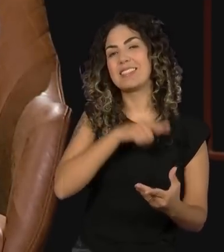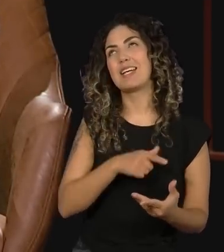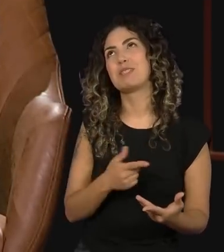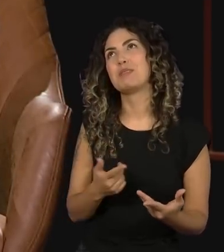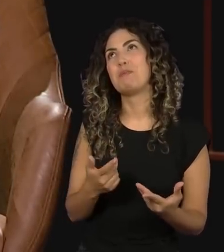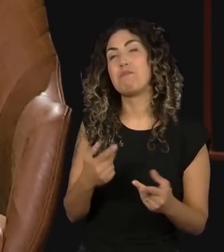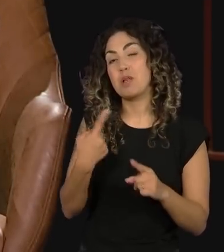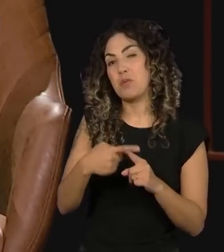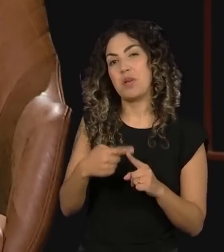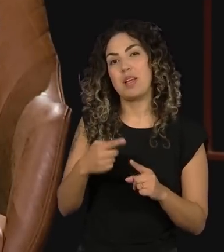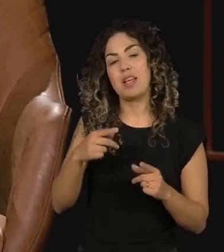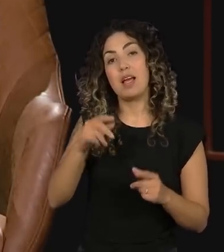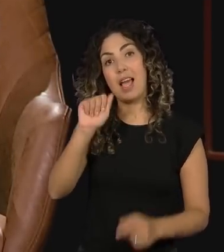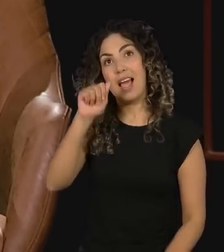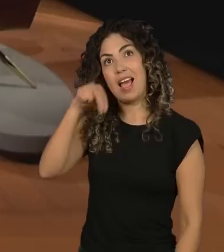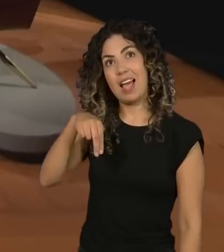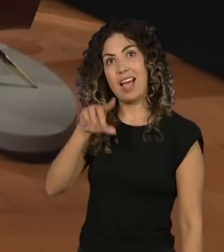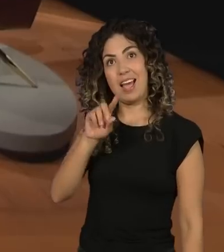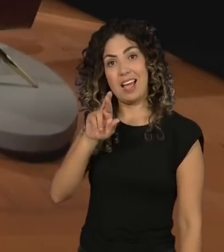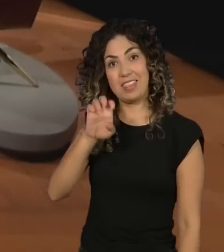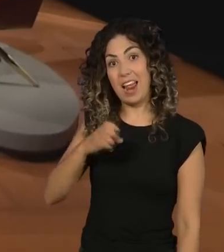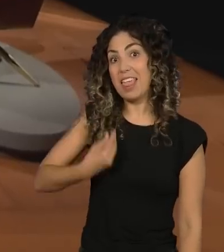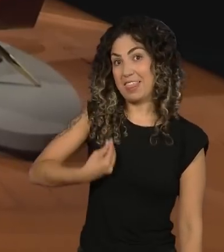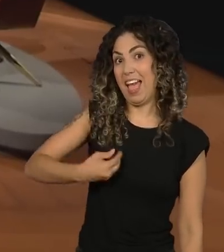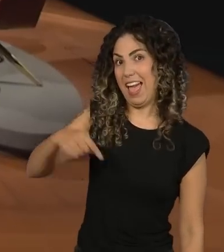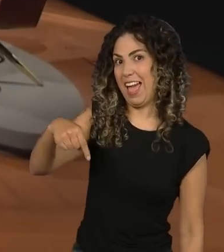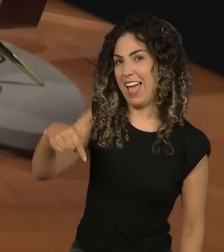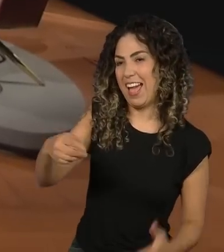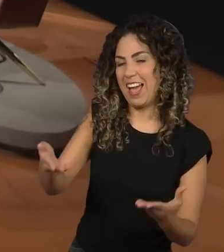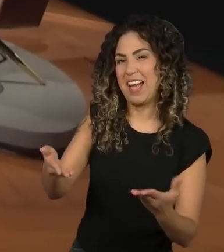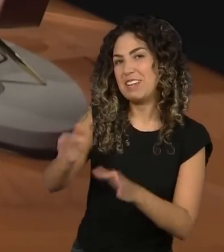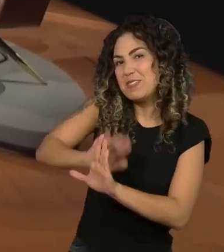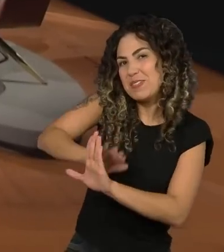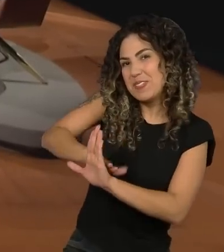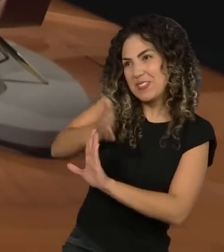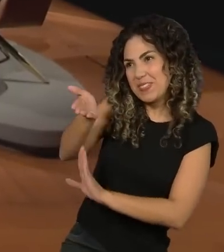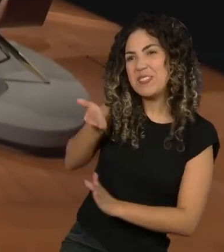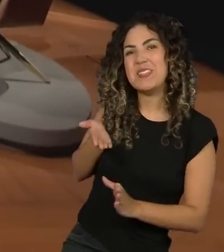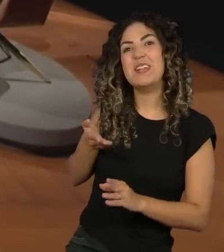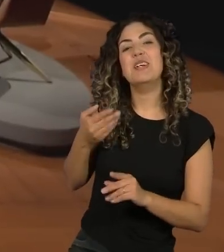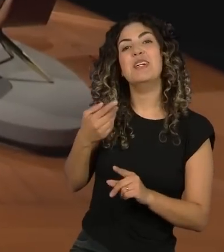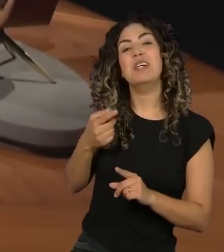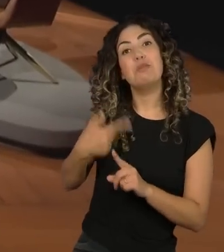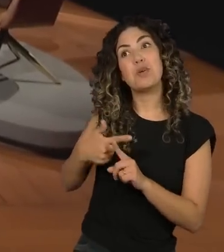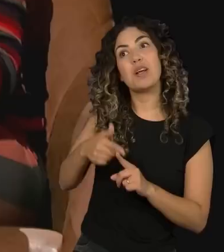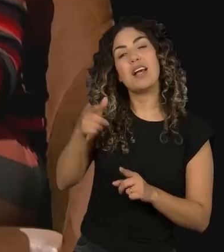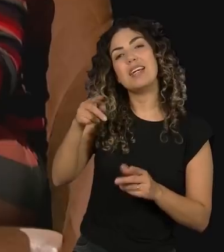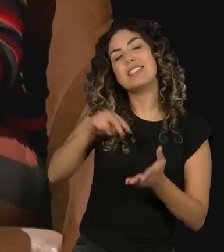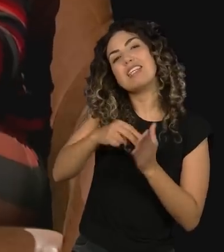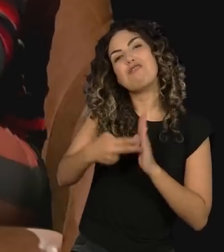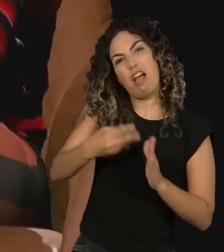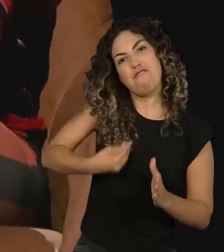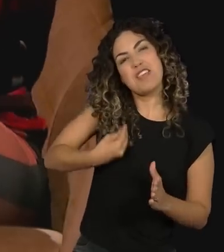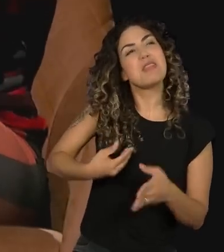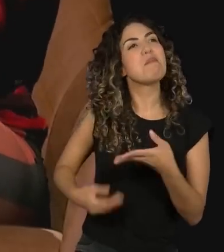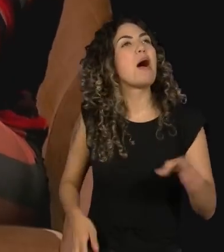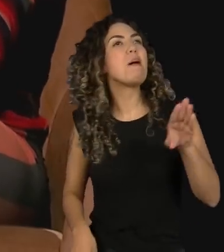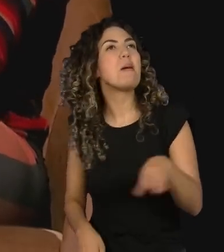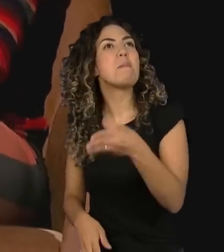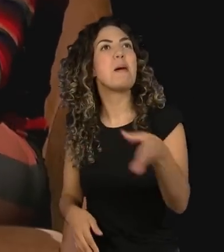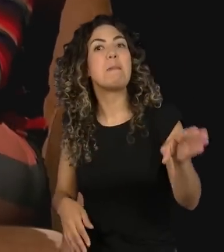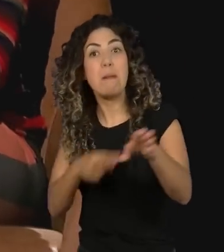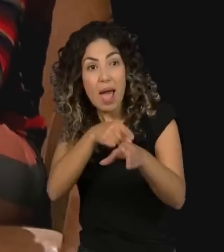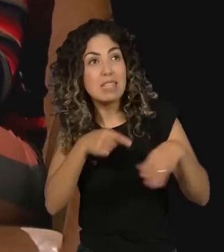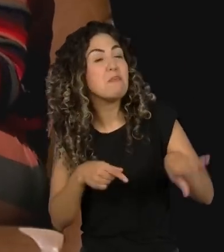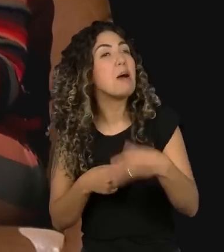estrada, que é o André Scioli, porque ele eu conheci também na estrada e a gente está falando